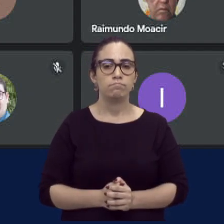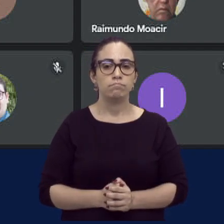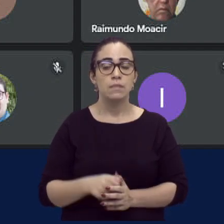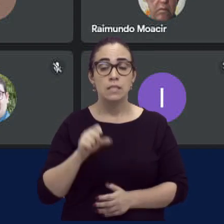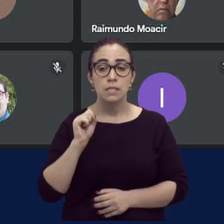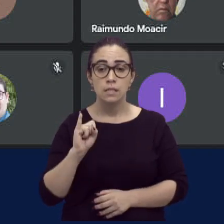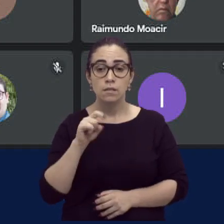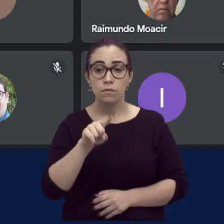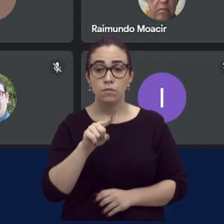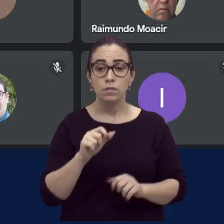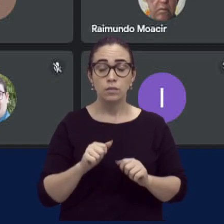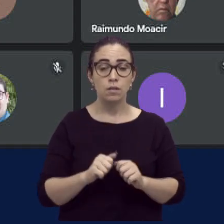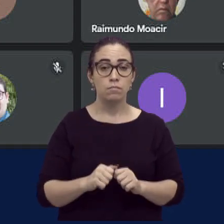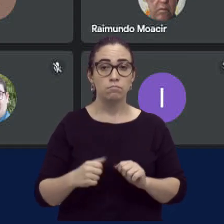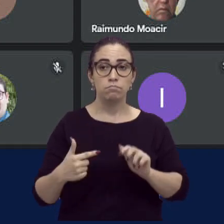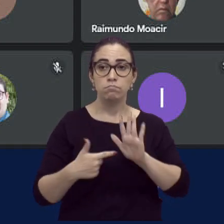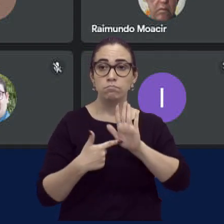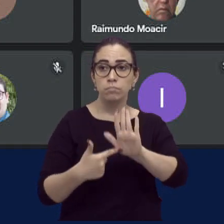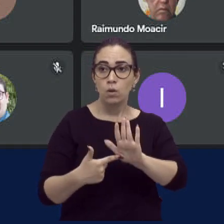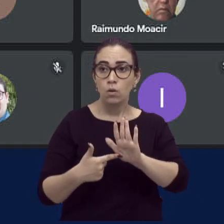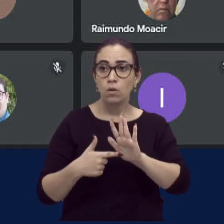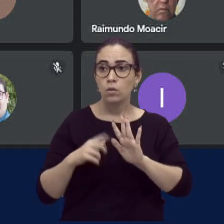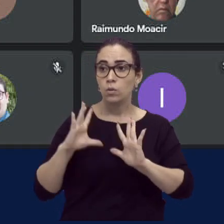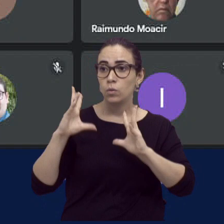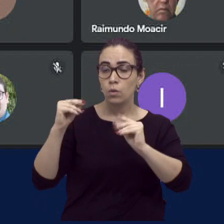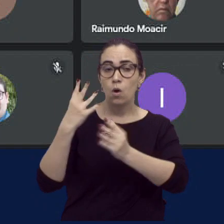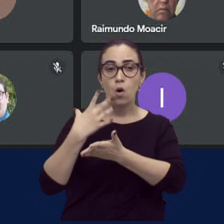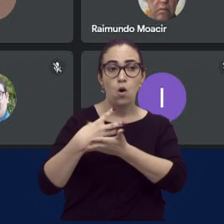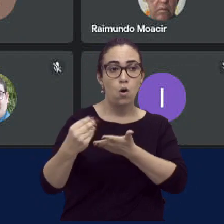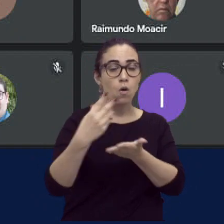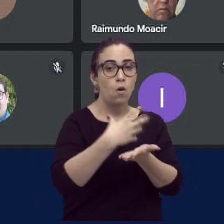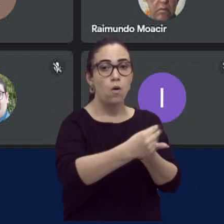você contagia, você consegue escutar o outro.